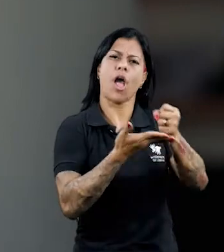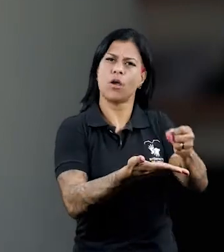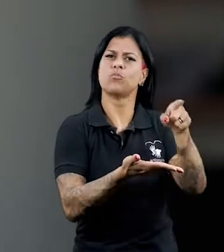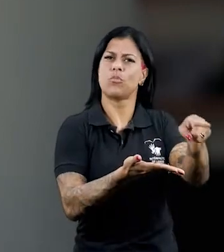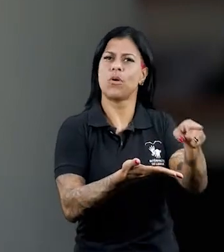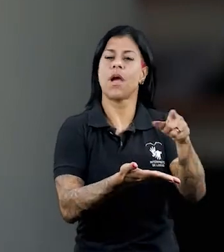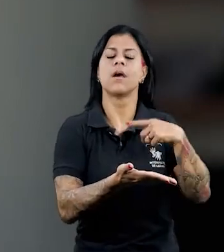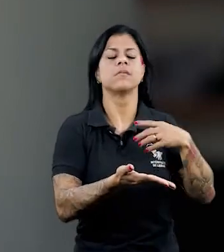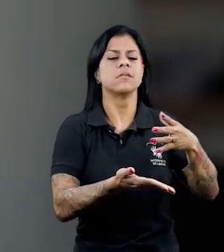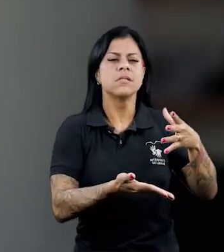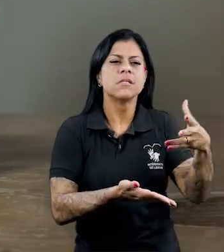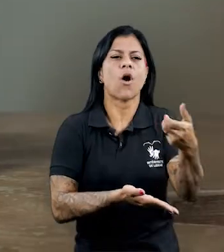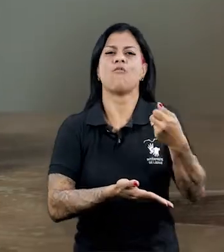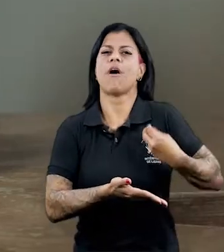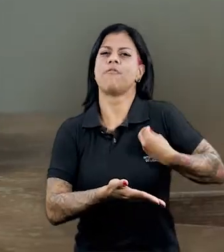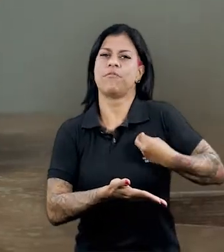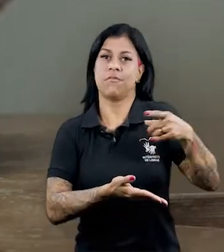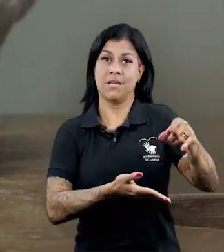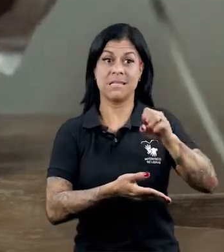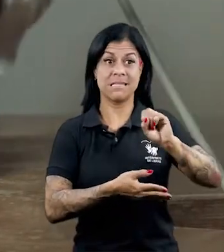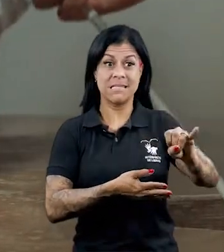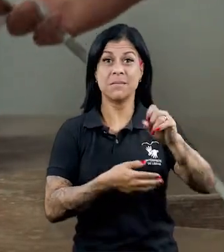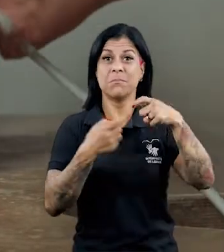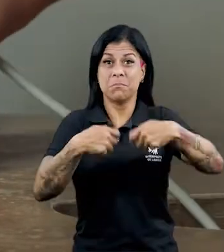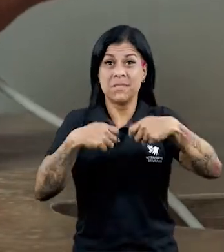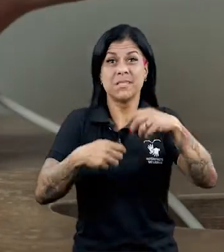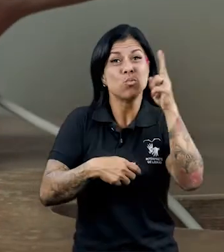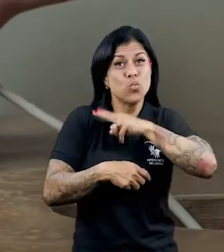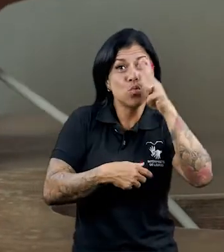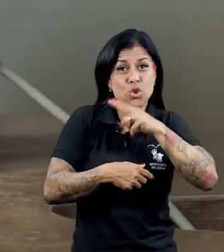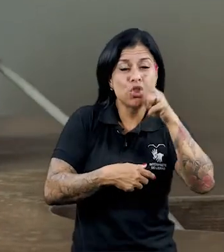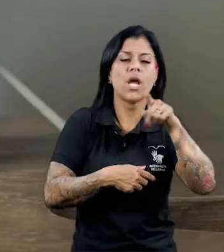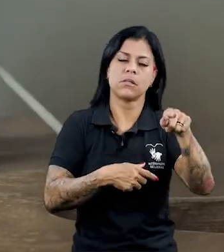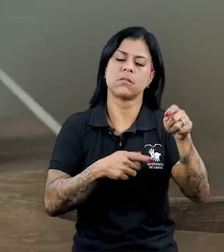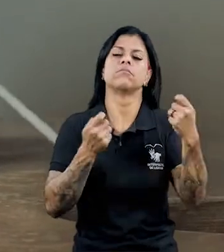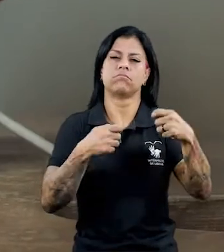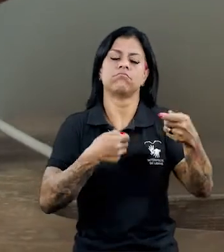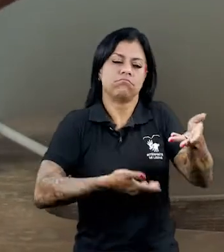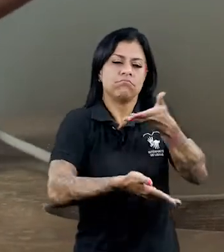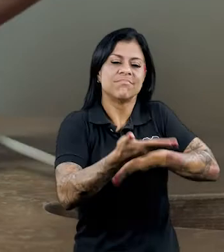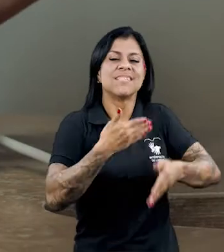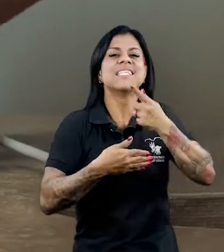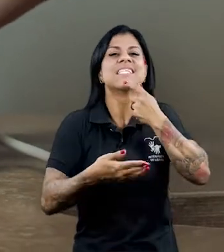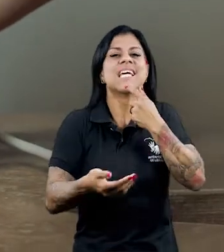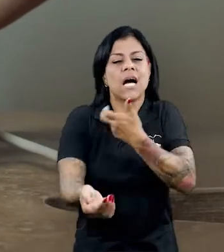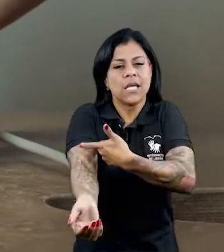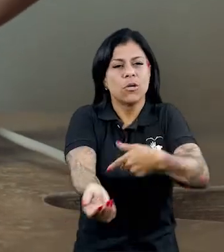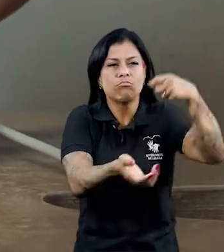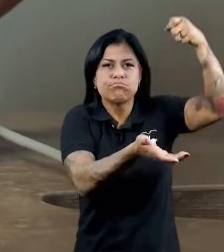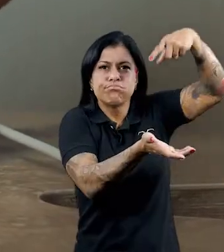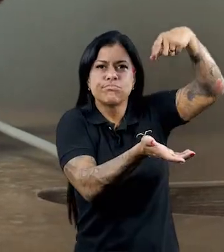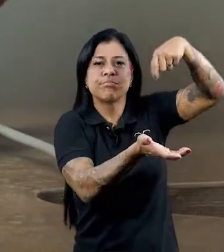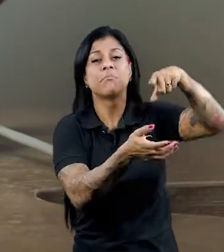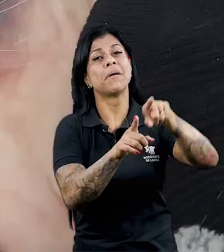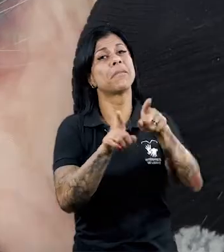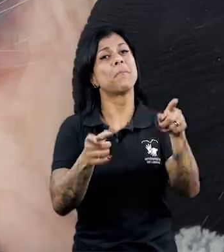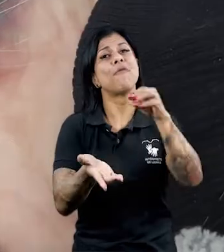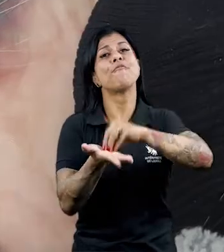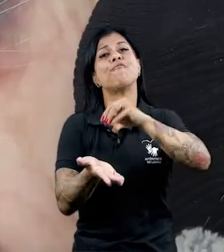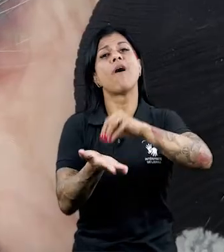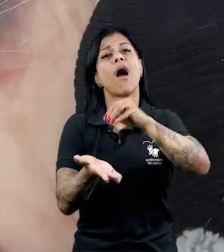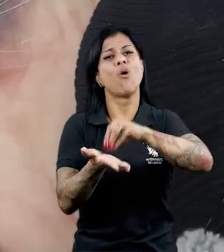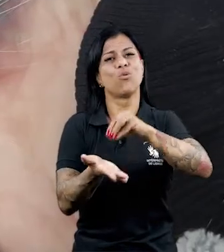vidas. Quase sempre realizada em situações de emergência, a transfusão de sangue animal também sofre com a falta de